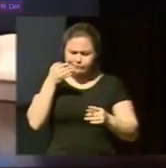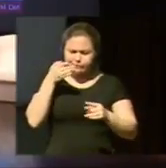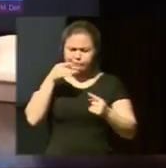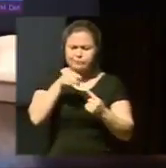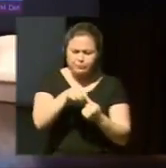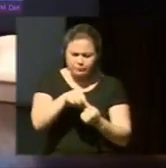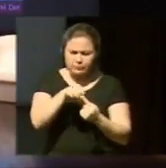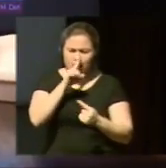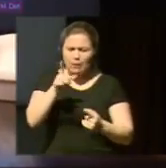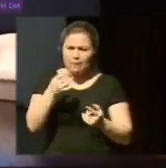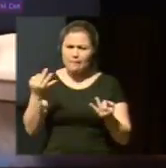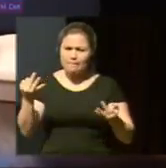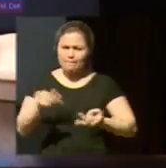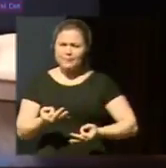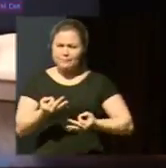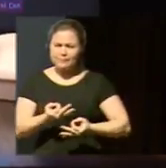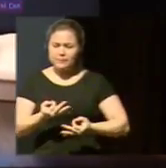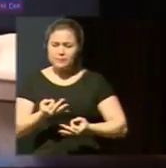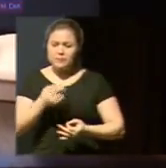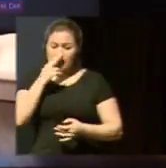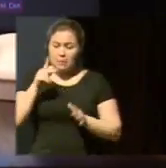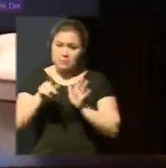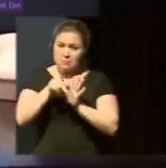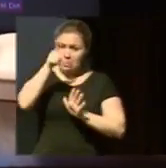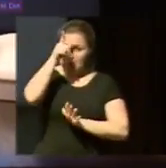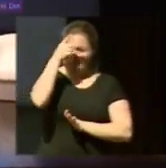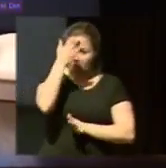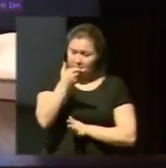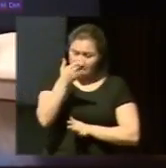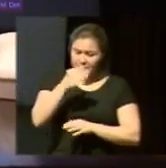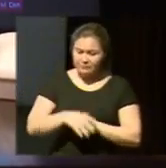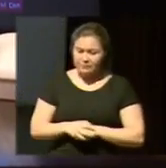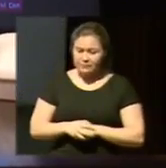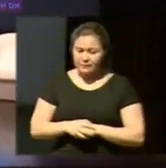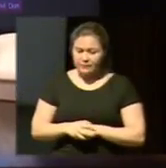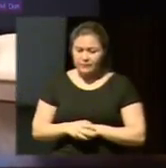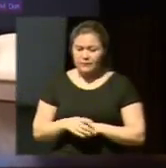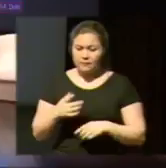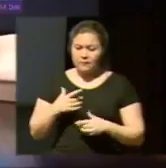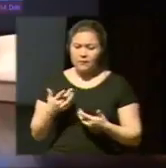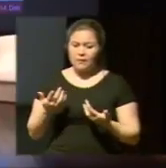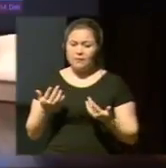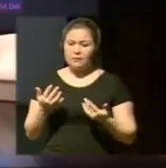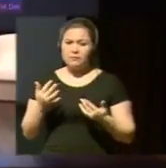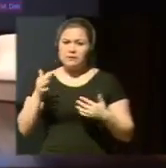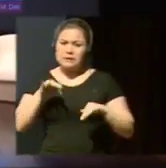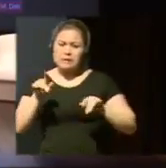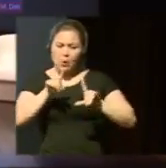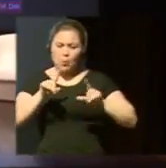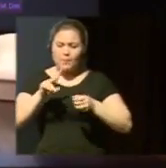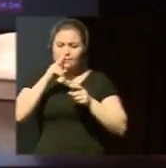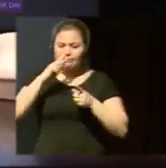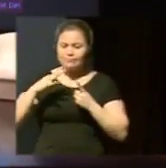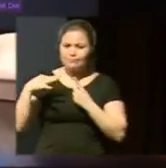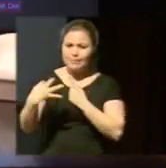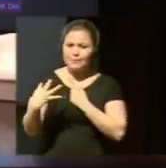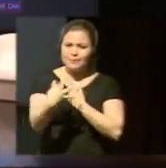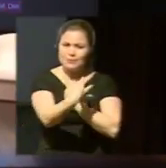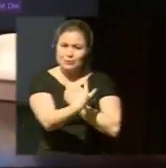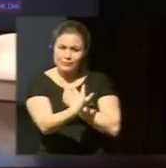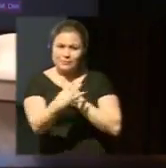mas muito bem sucedidos, pelo menos em Heidelberg e na Alemanha. E finalizando algumas perspectivas nesse